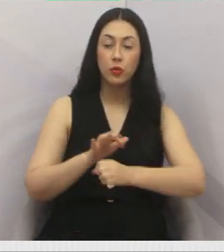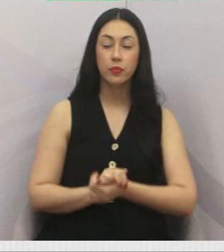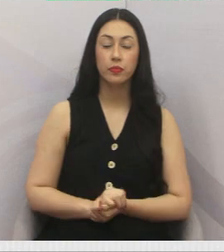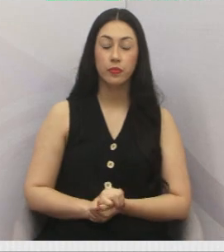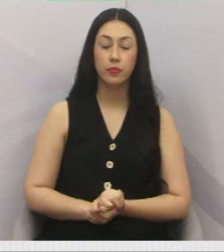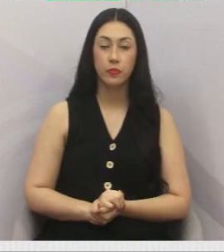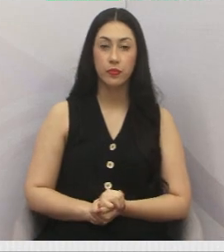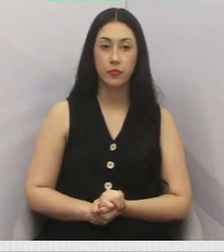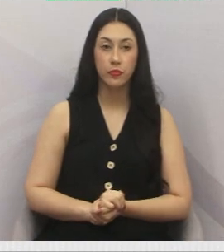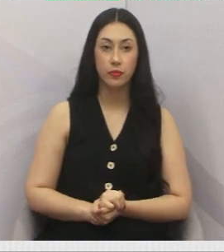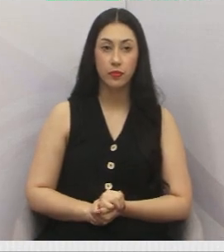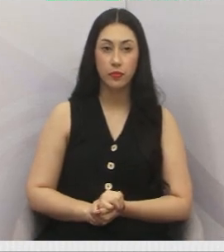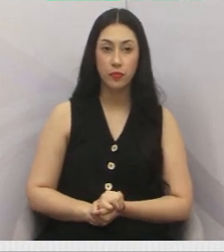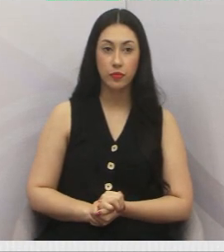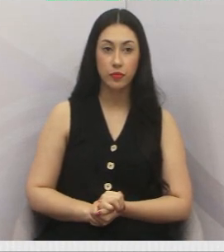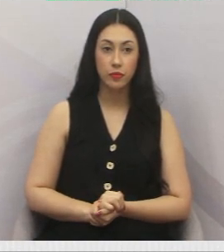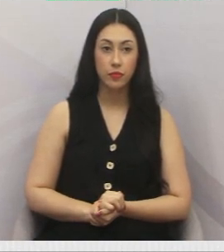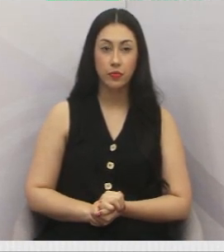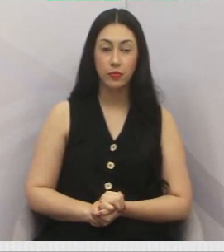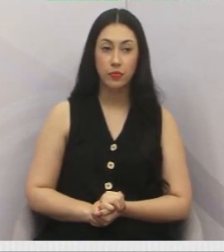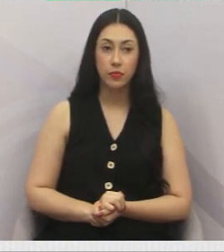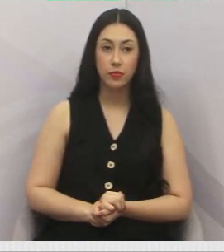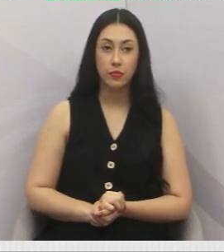Próximo voto.